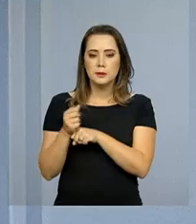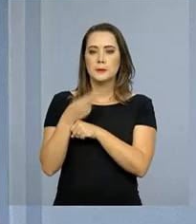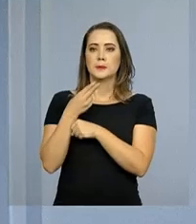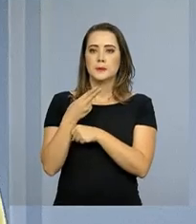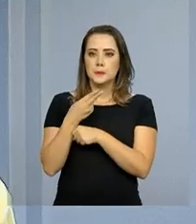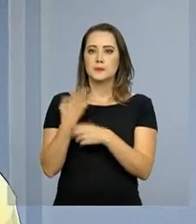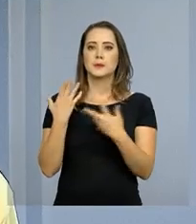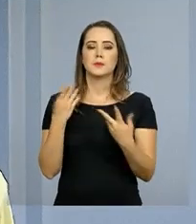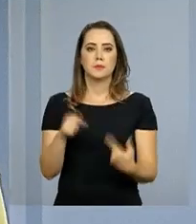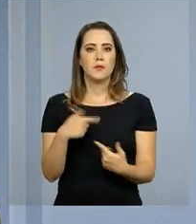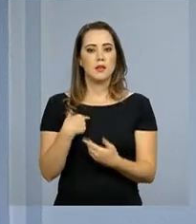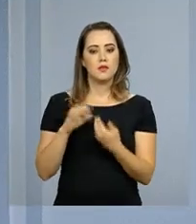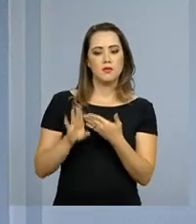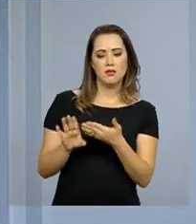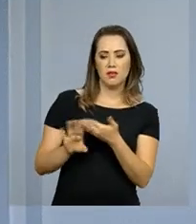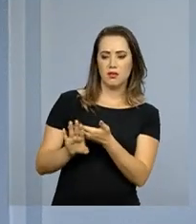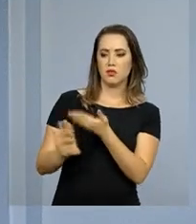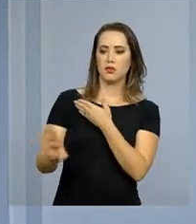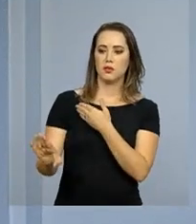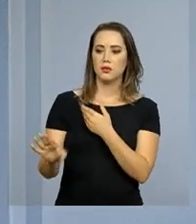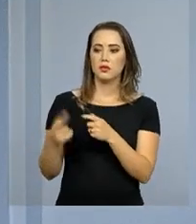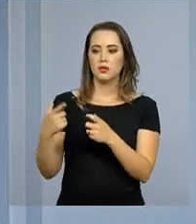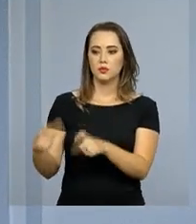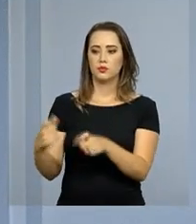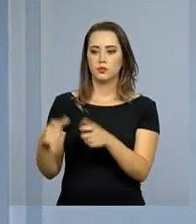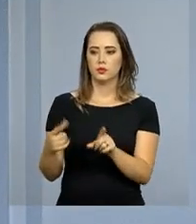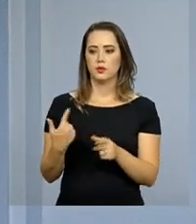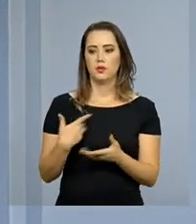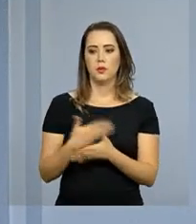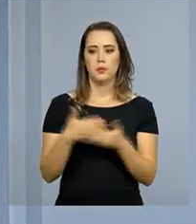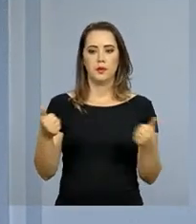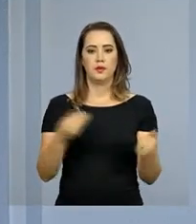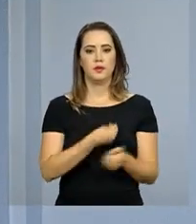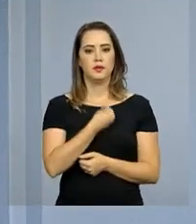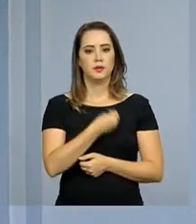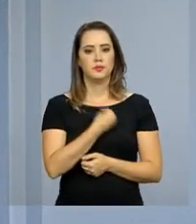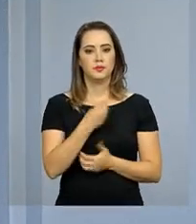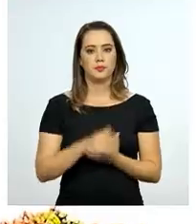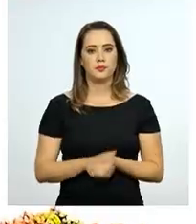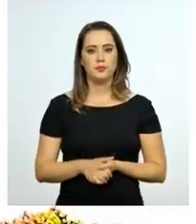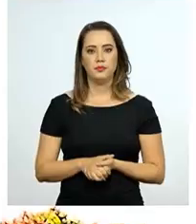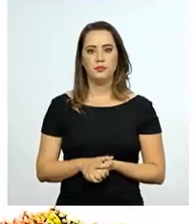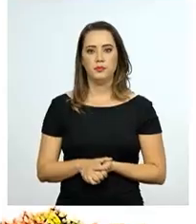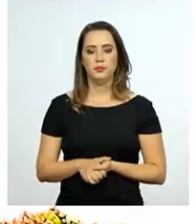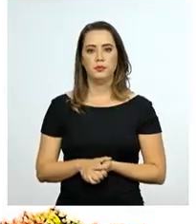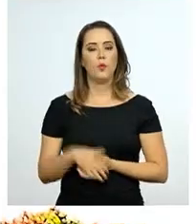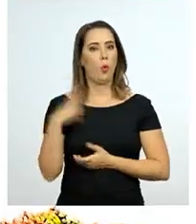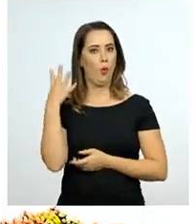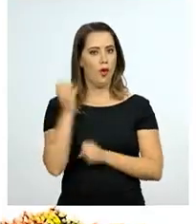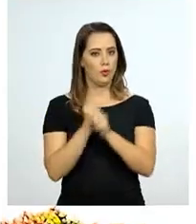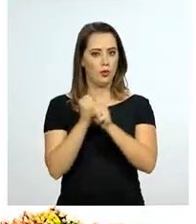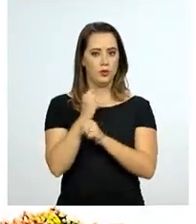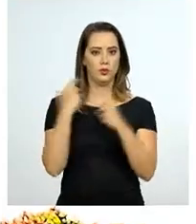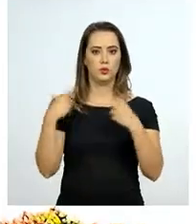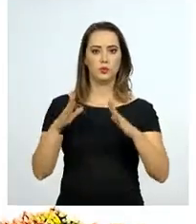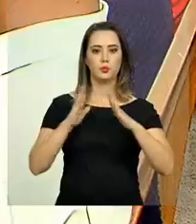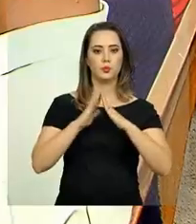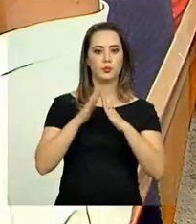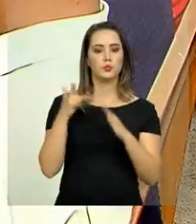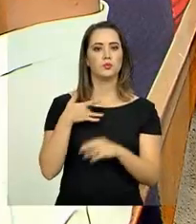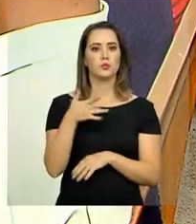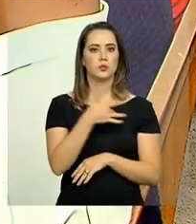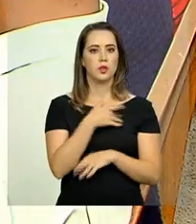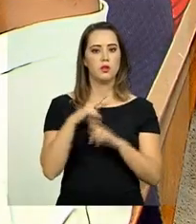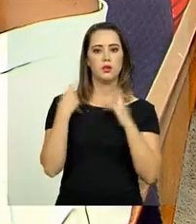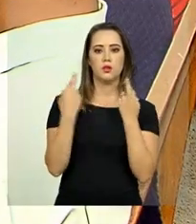de, às vezes, a gente ser excluído de alguns lugares, a gente resolveu melhorar nossa qualidade de vida, né? Há 4 anos, o posto de saúde